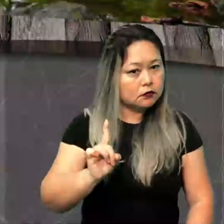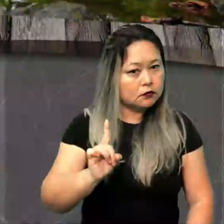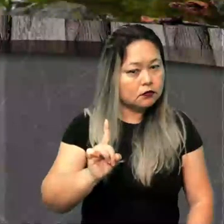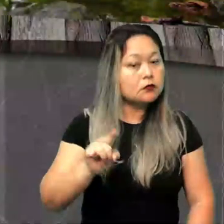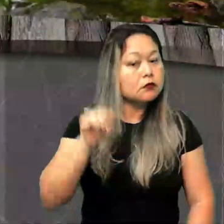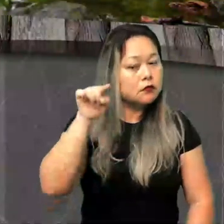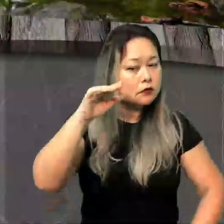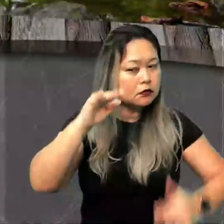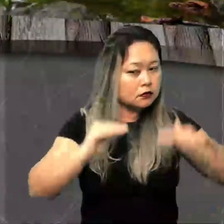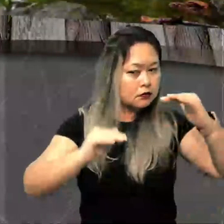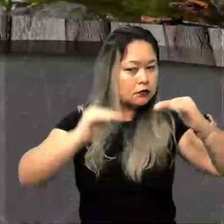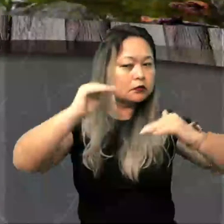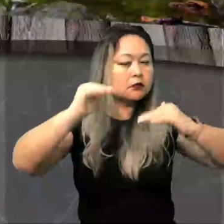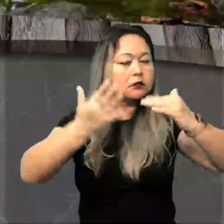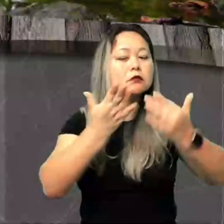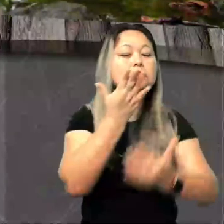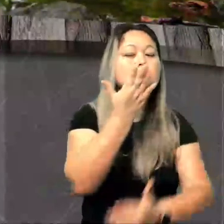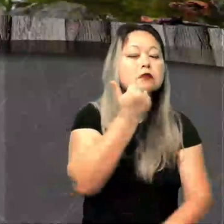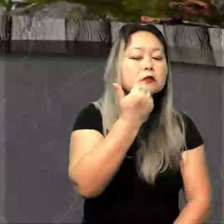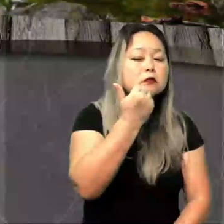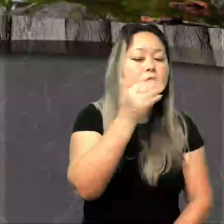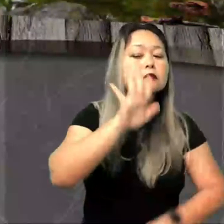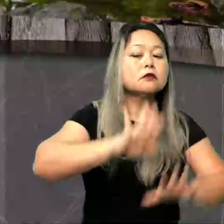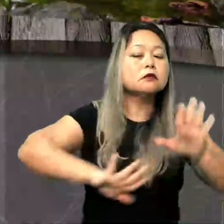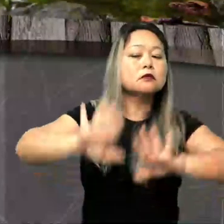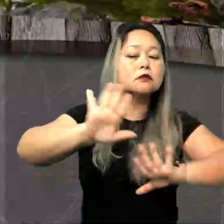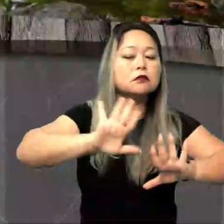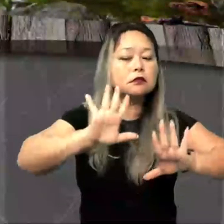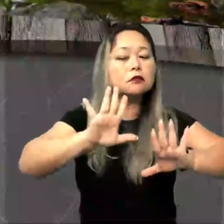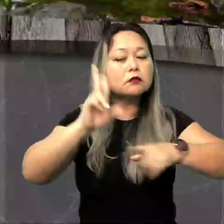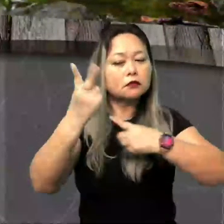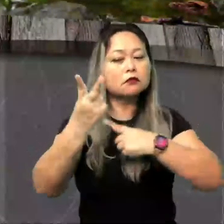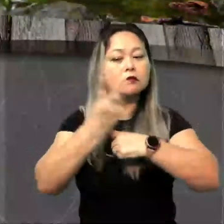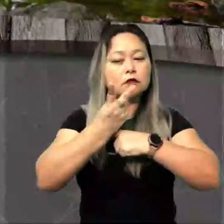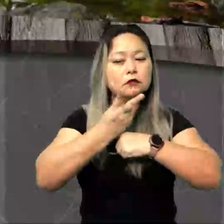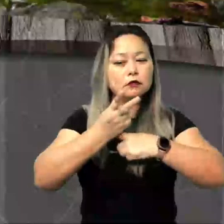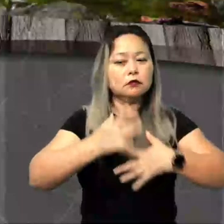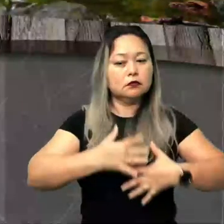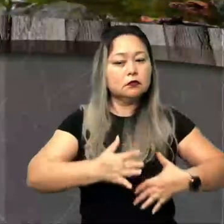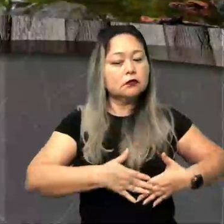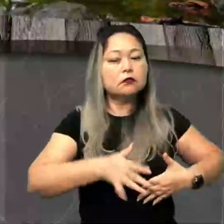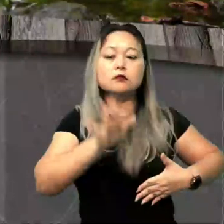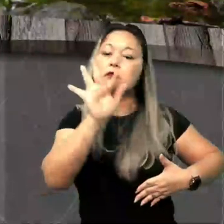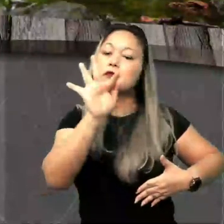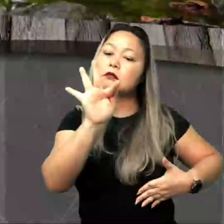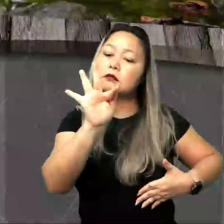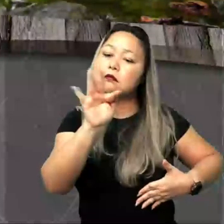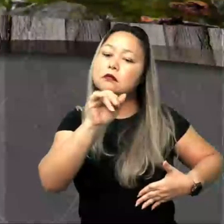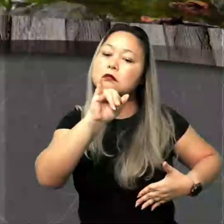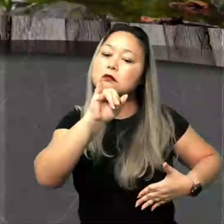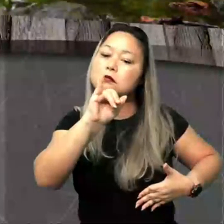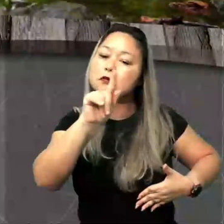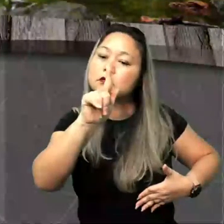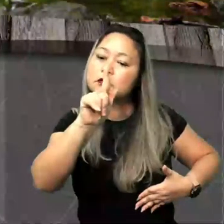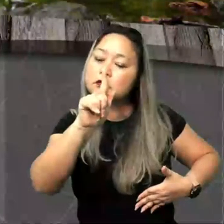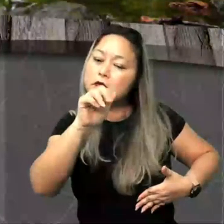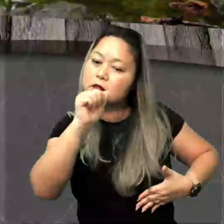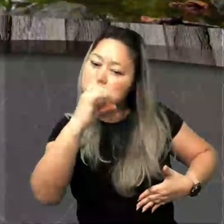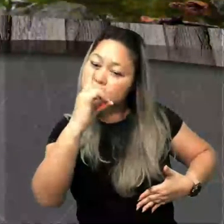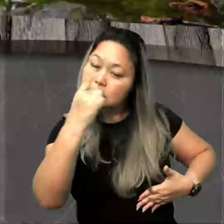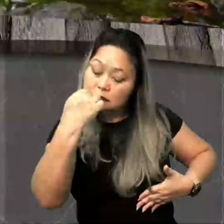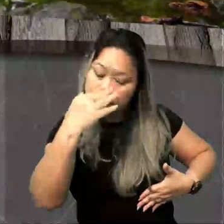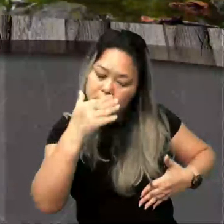Então, equilíbrio na sua alimentação e cuida desse órgão muito bem, o nosso fígado. Ele precisa de muito cuidado, de